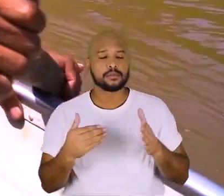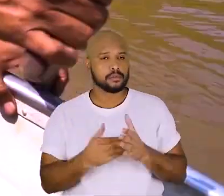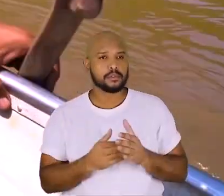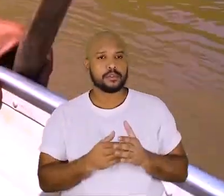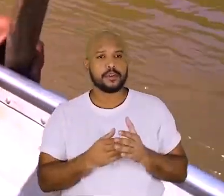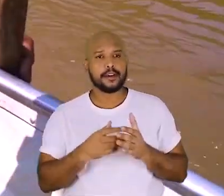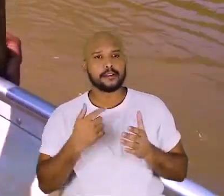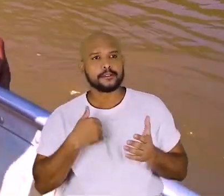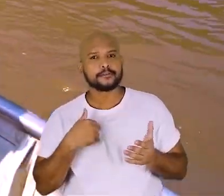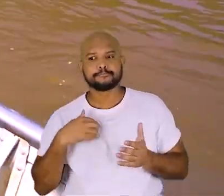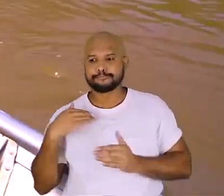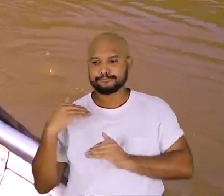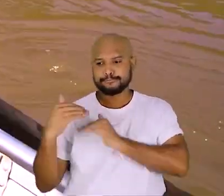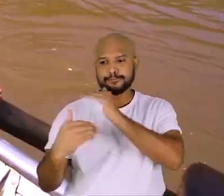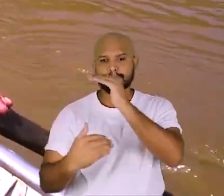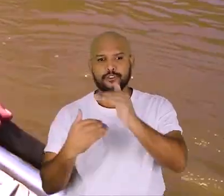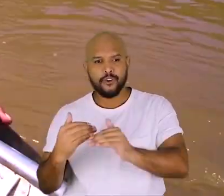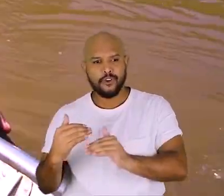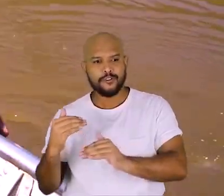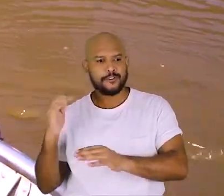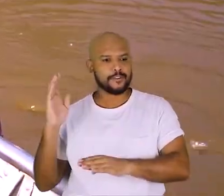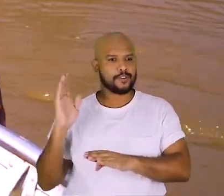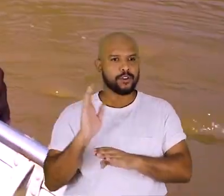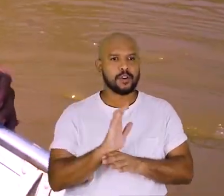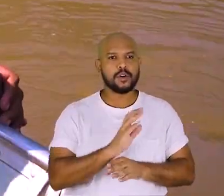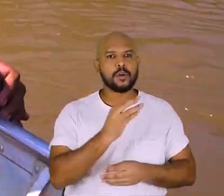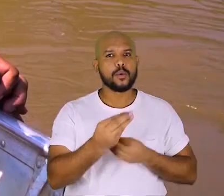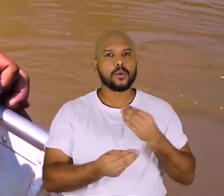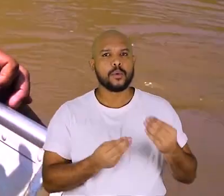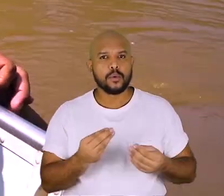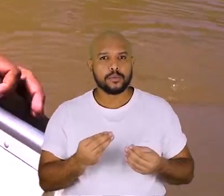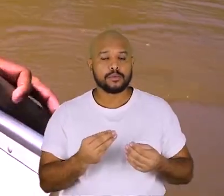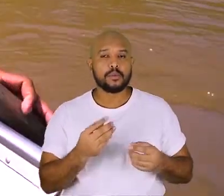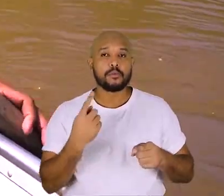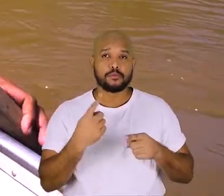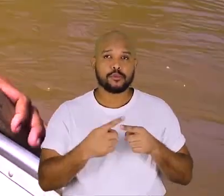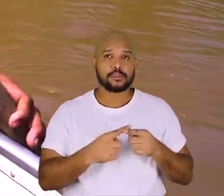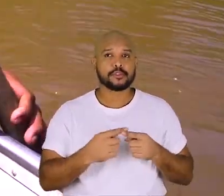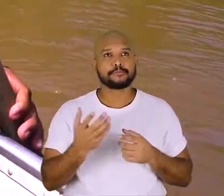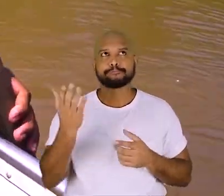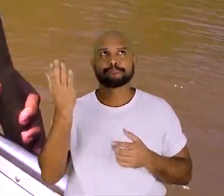comunidade, com relação ao desenvolvimento.